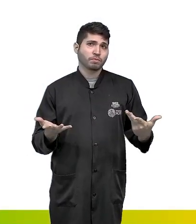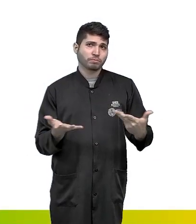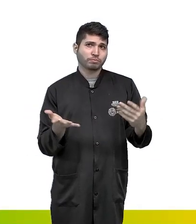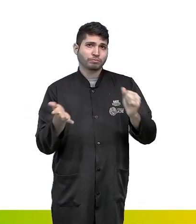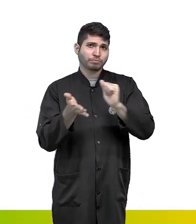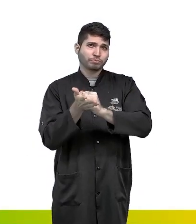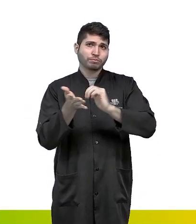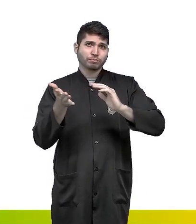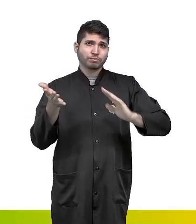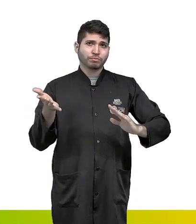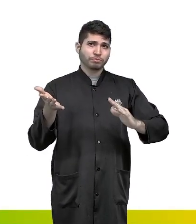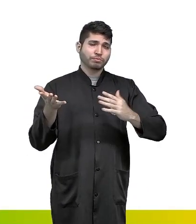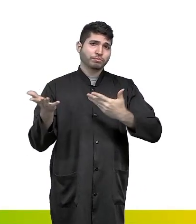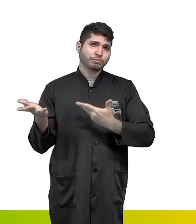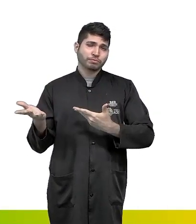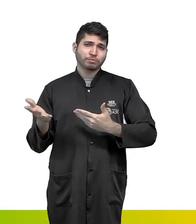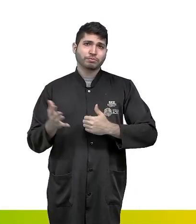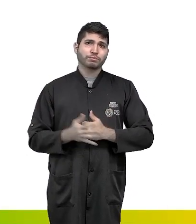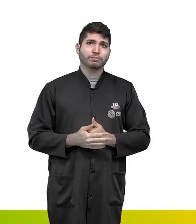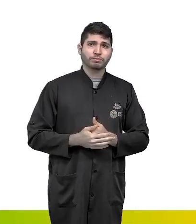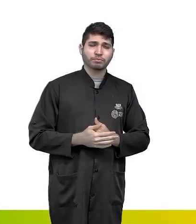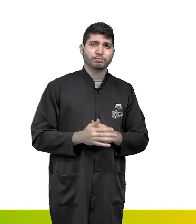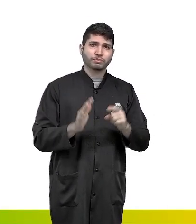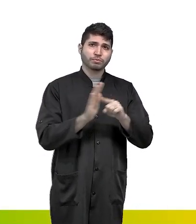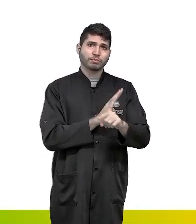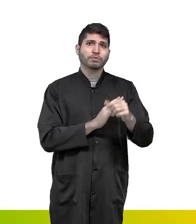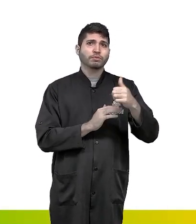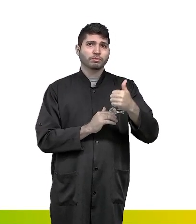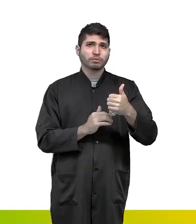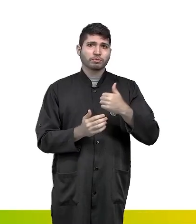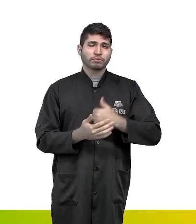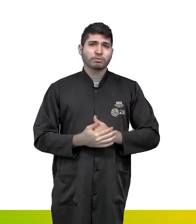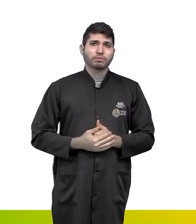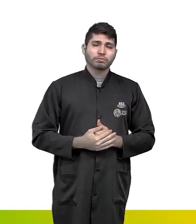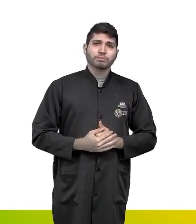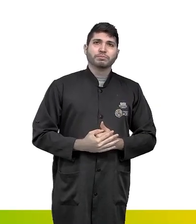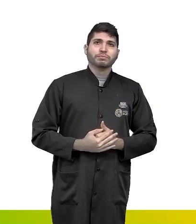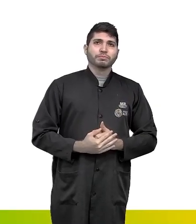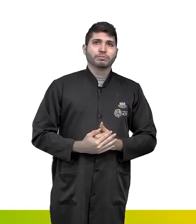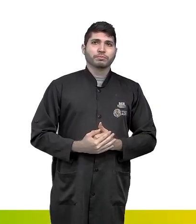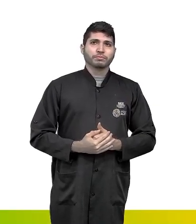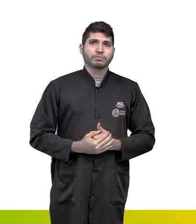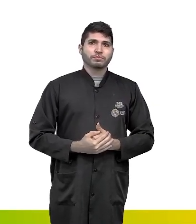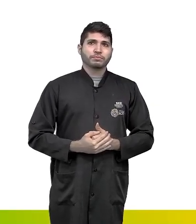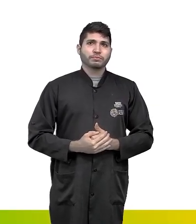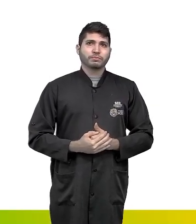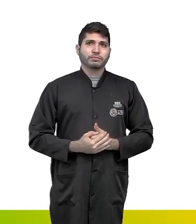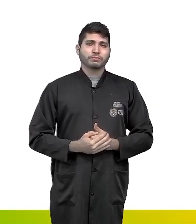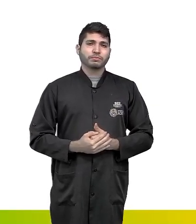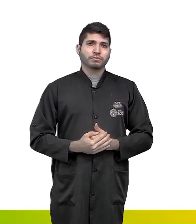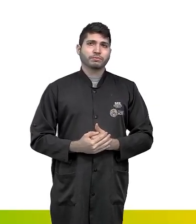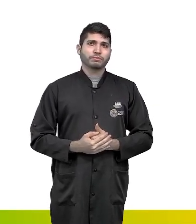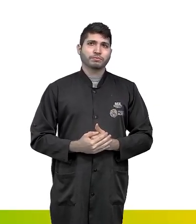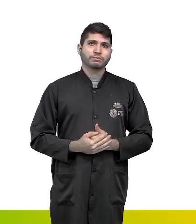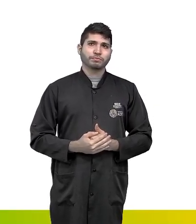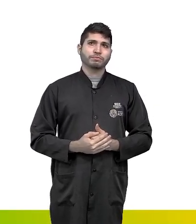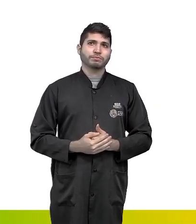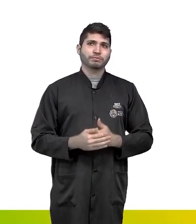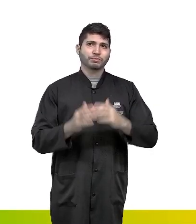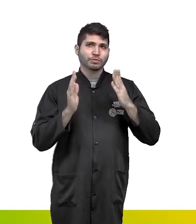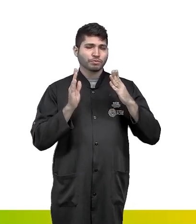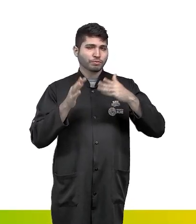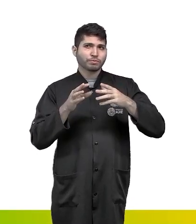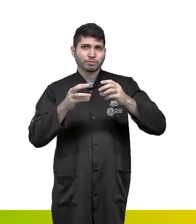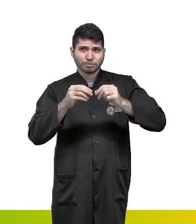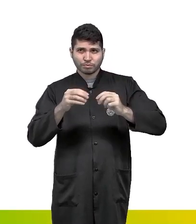assunto. Vamos a elas. A primeira diz o seguinte: qual evento contribuiu para a concentração de